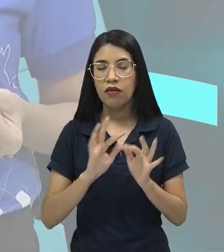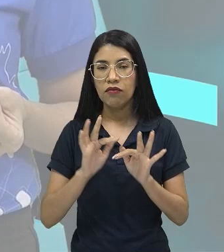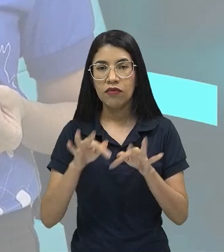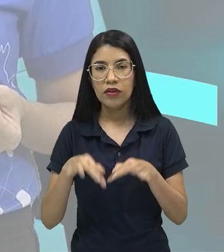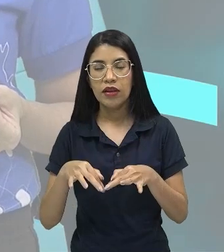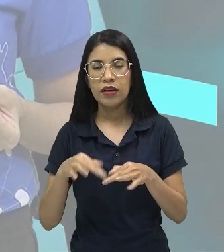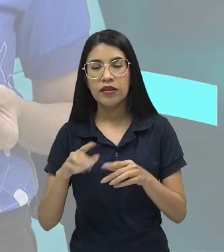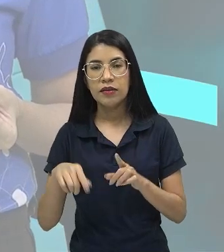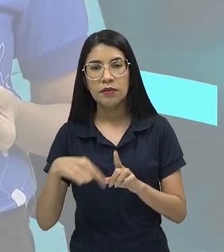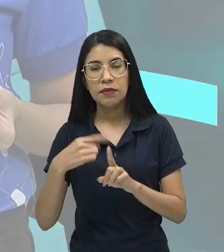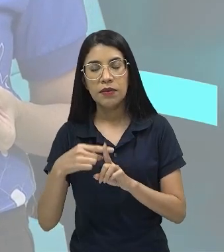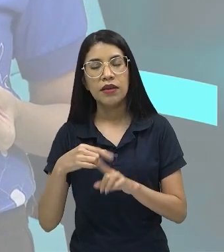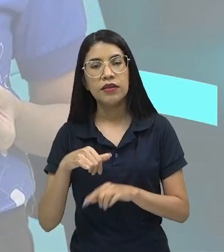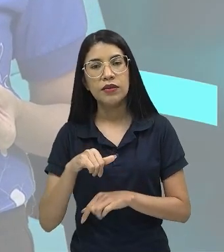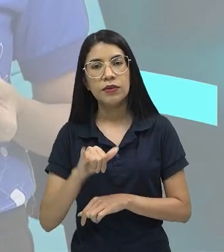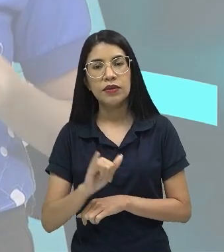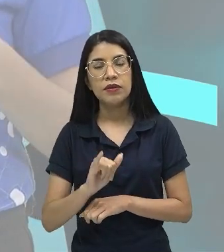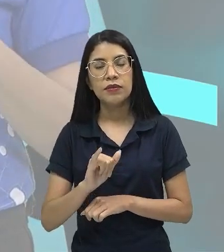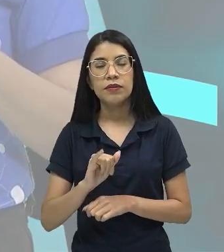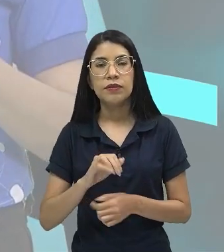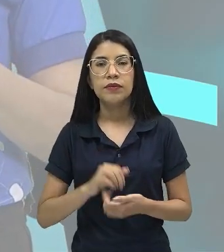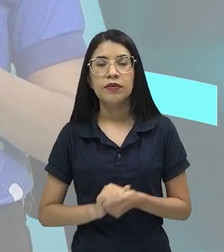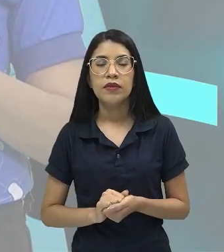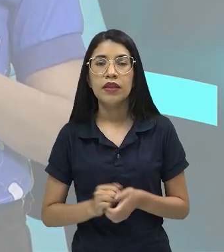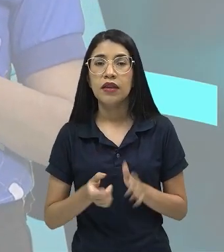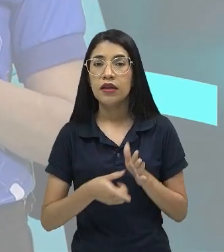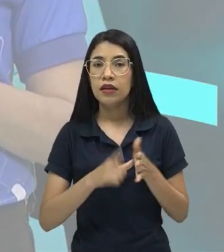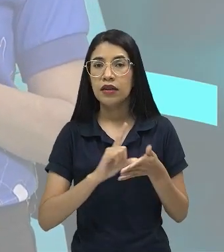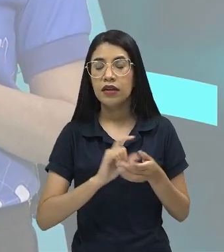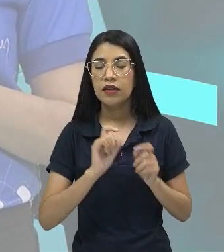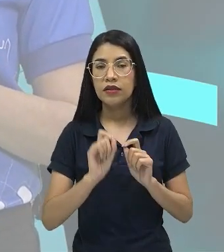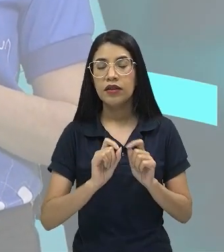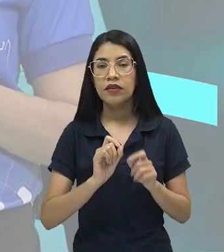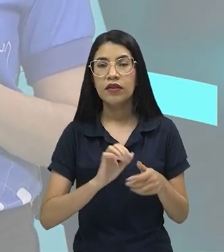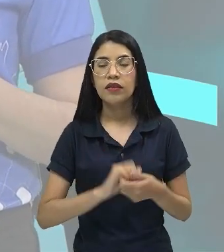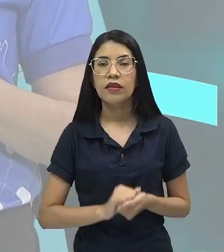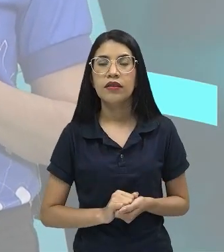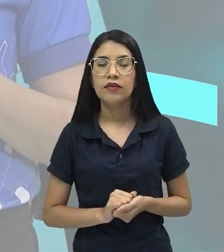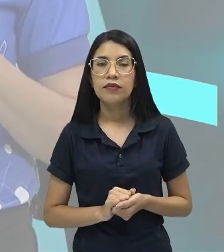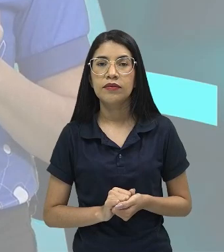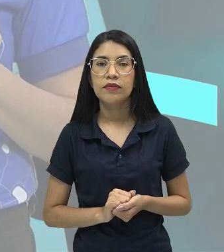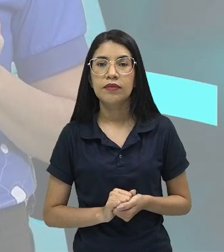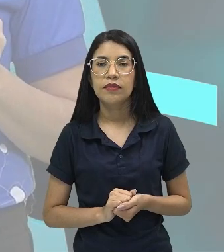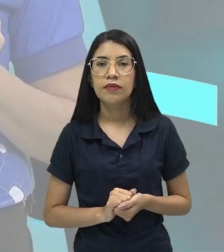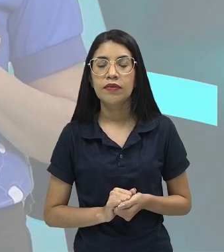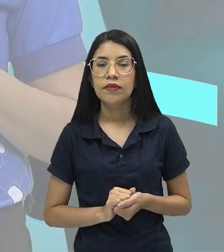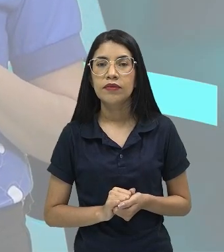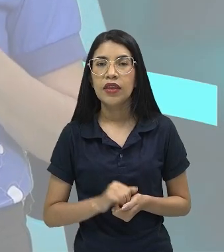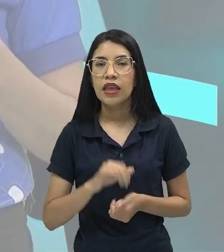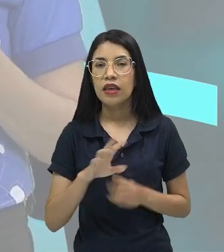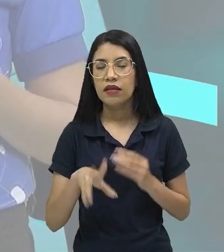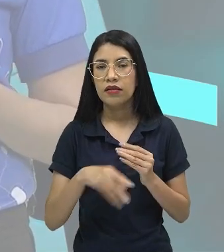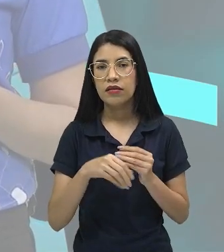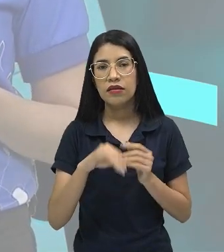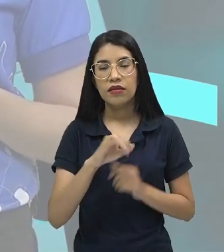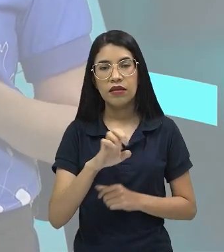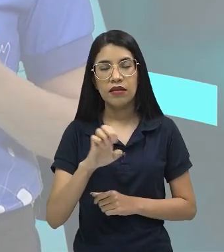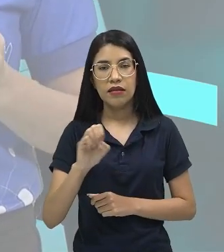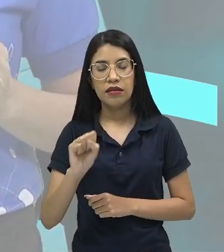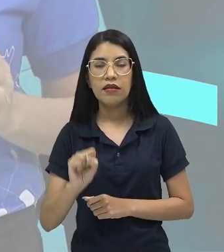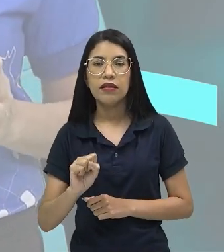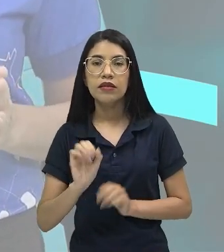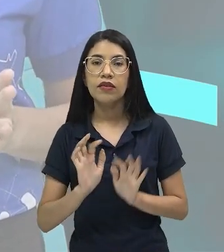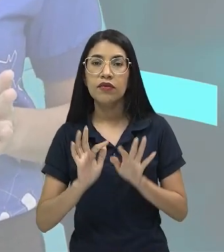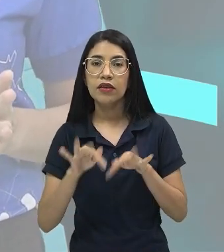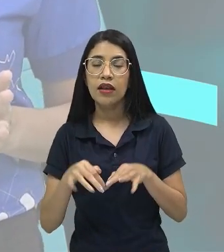Y. Aquele outro que a gente acabou de ver, que vocês acompanharam comigo, que ficou o IS, terminava